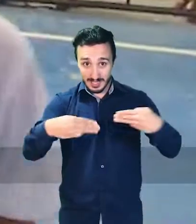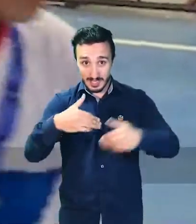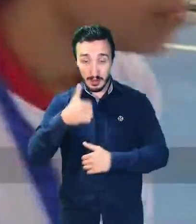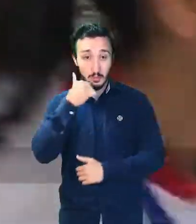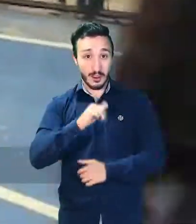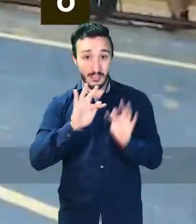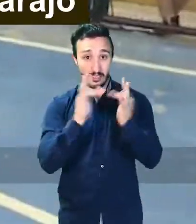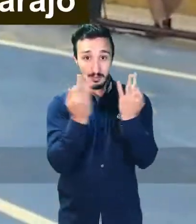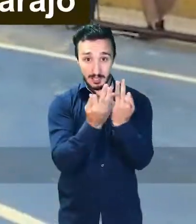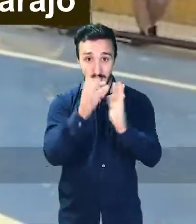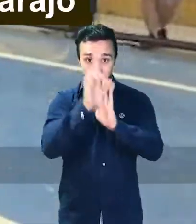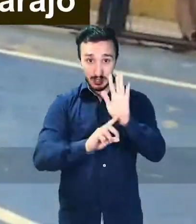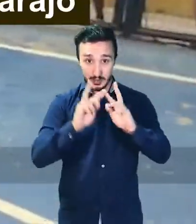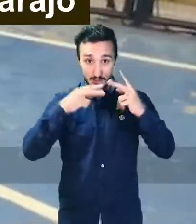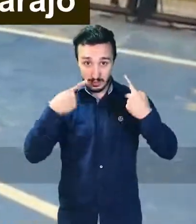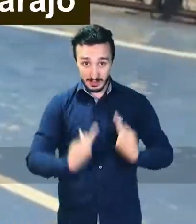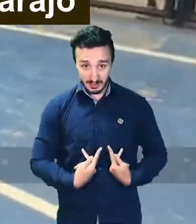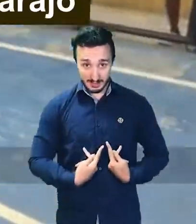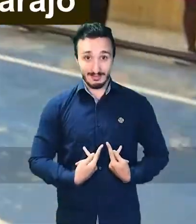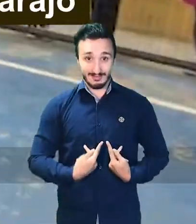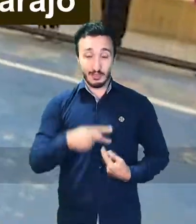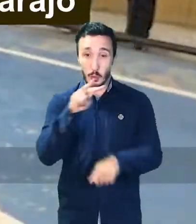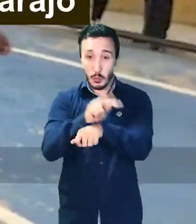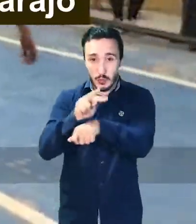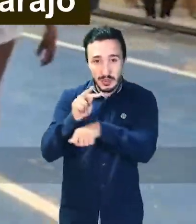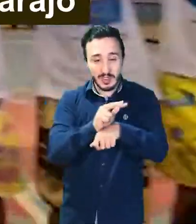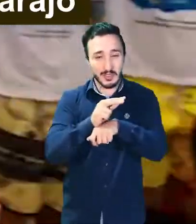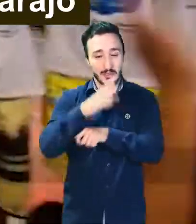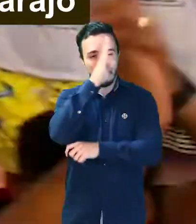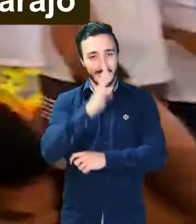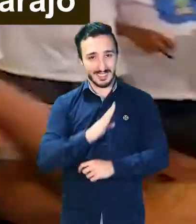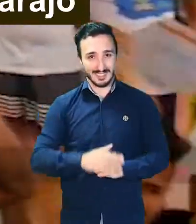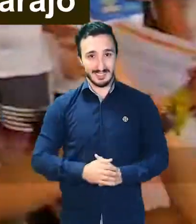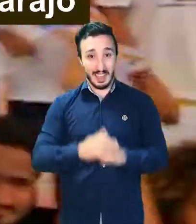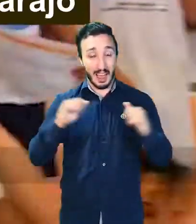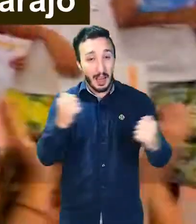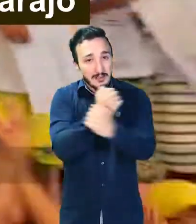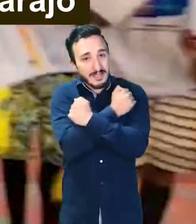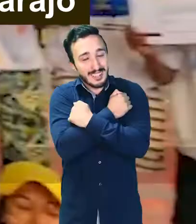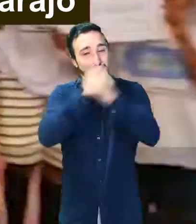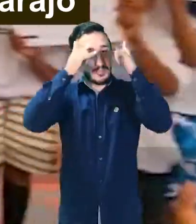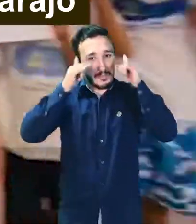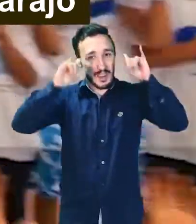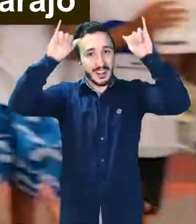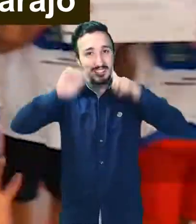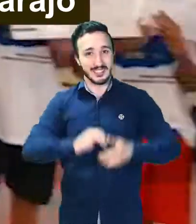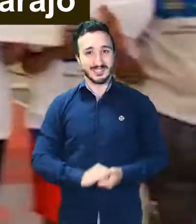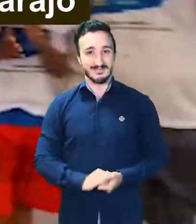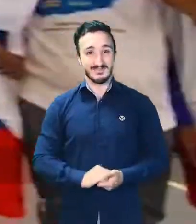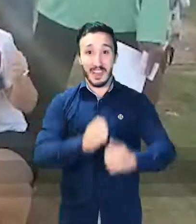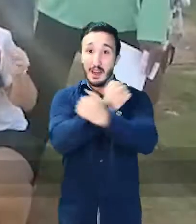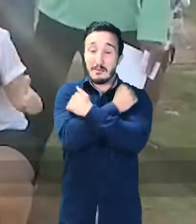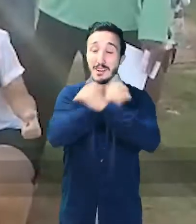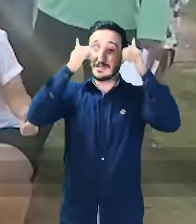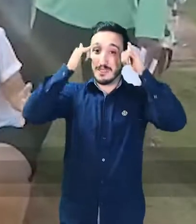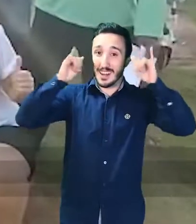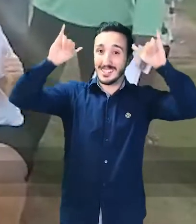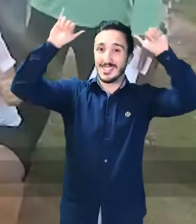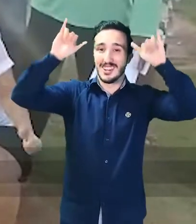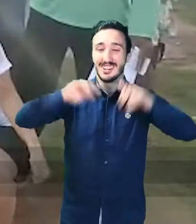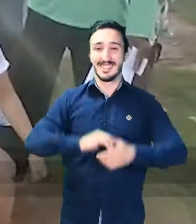é o Ministério da Mulher, da Família e dos Direitos Humanos cuidando do Brasil, abraçando o Marajó.